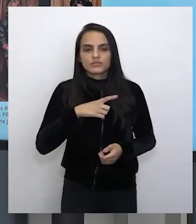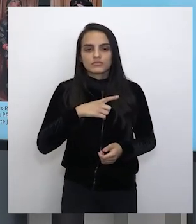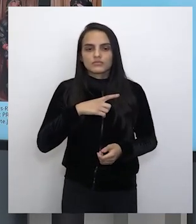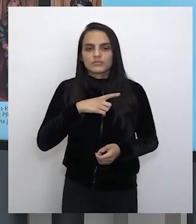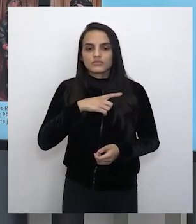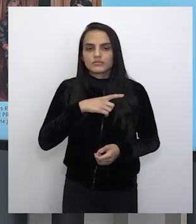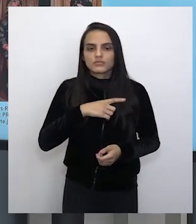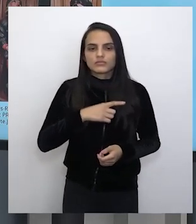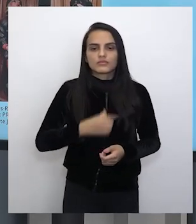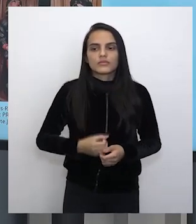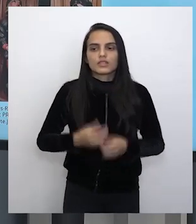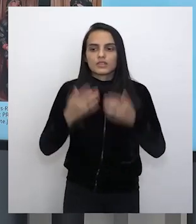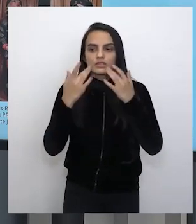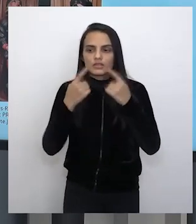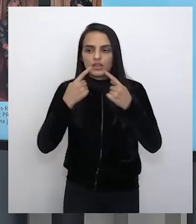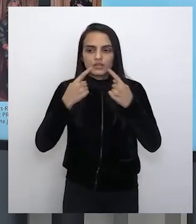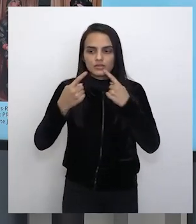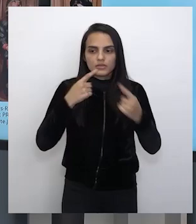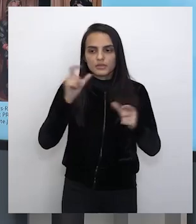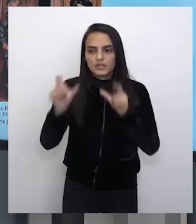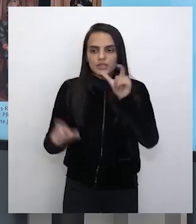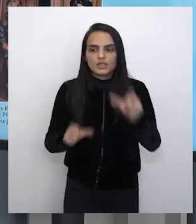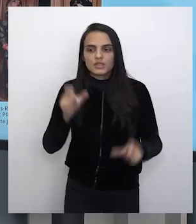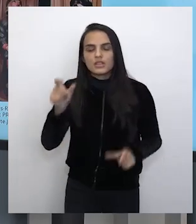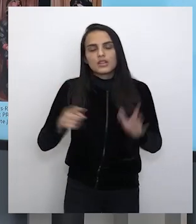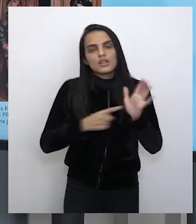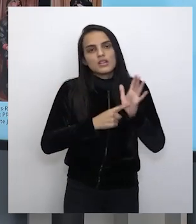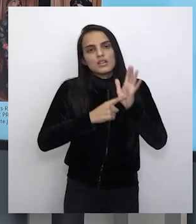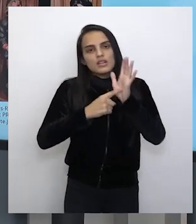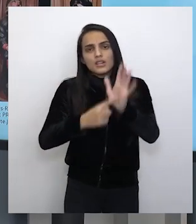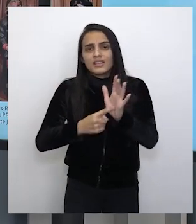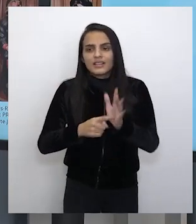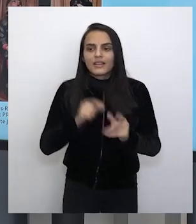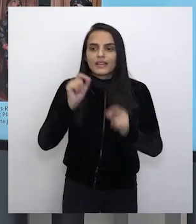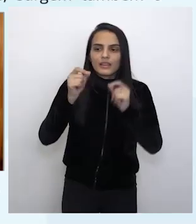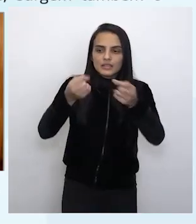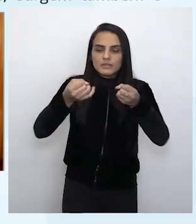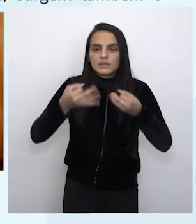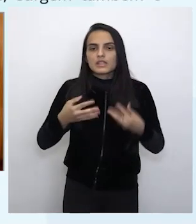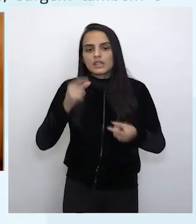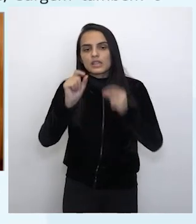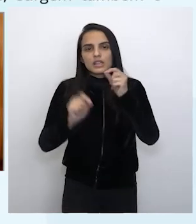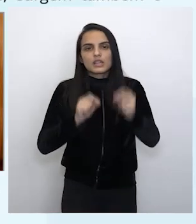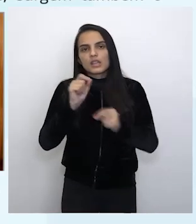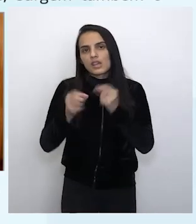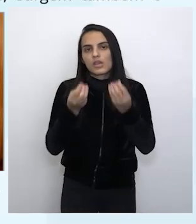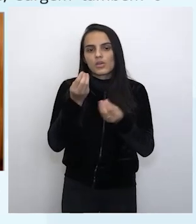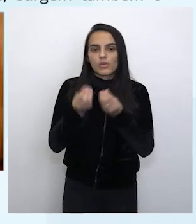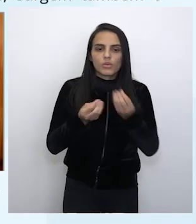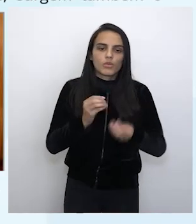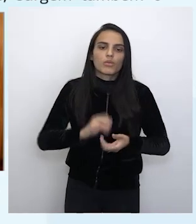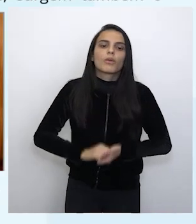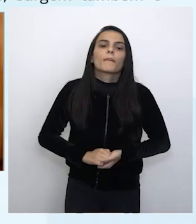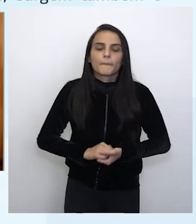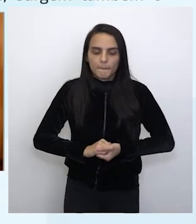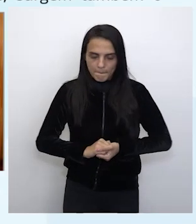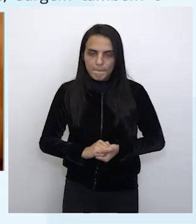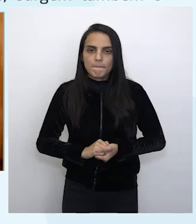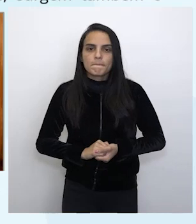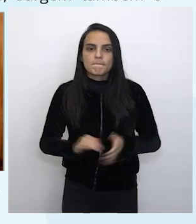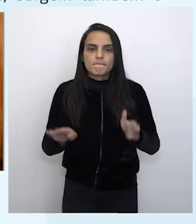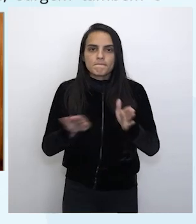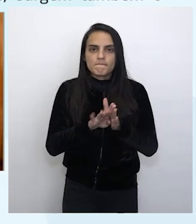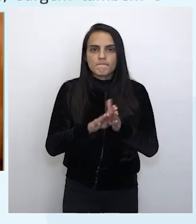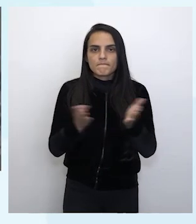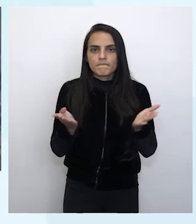de apresentação de cada personagem, onde ele mostra um pouquinho de quem ele é. Esses látices ainda chegaram, a grande maioria, intactos até os dias de hoje. Tá